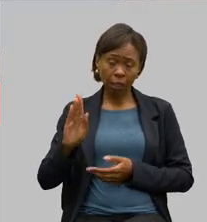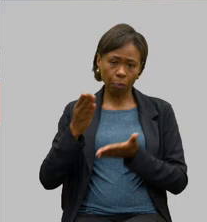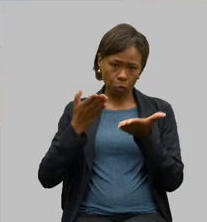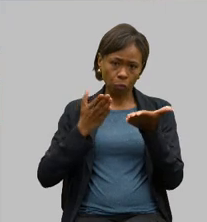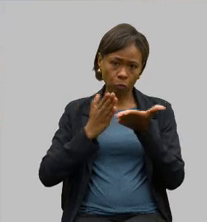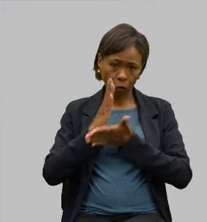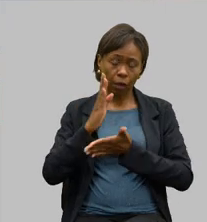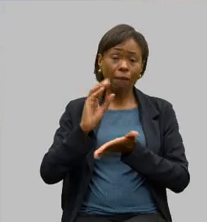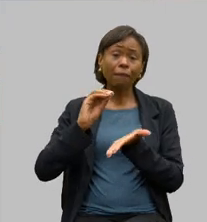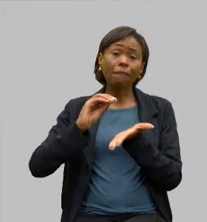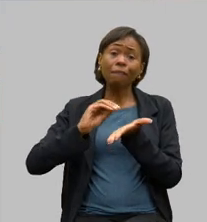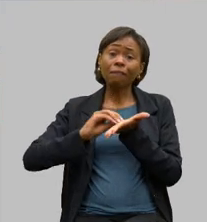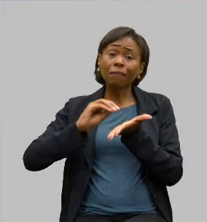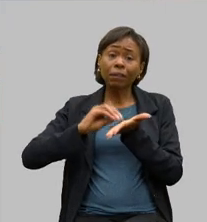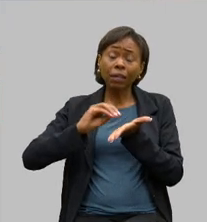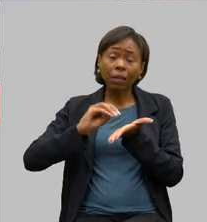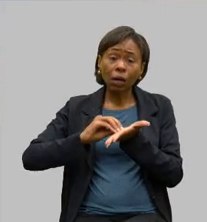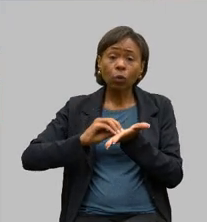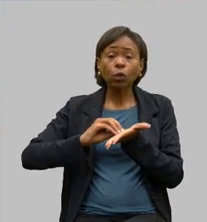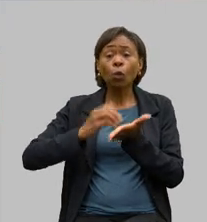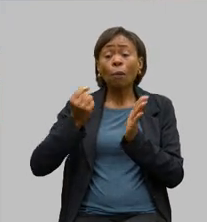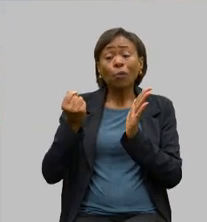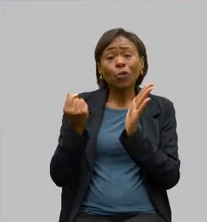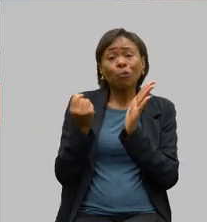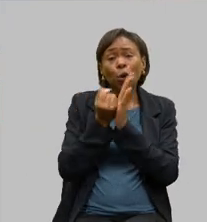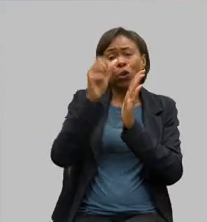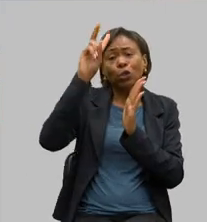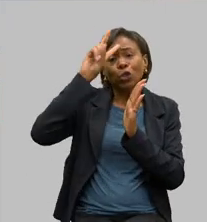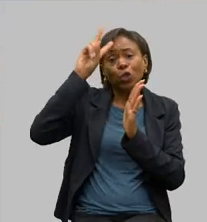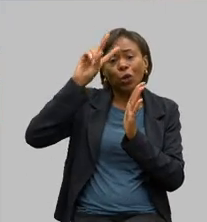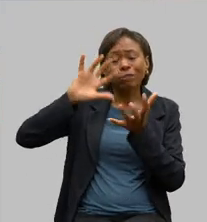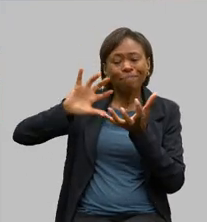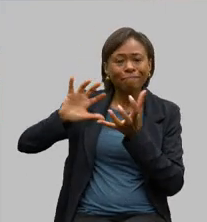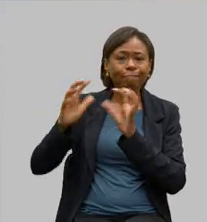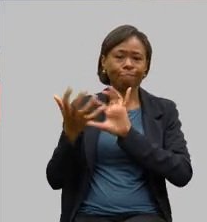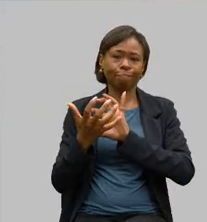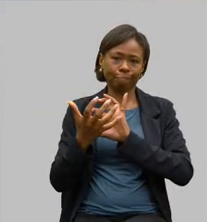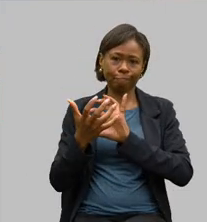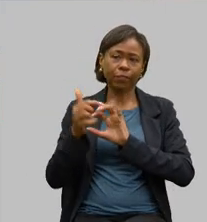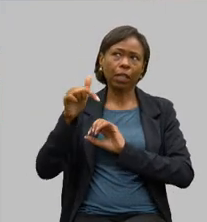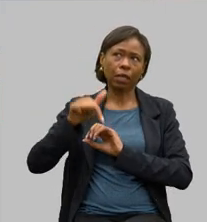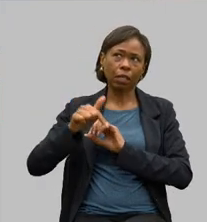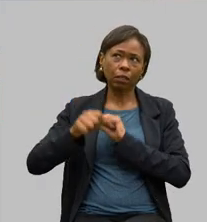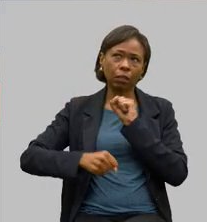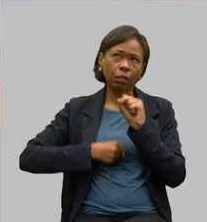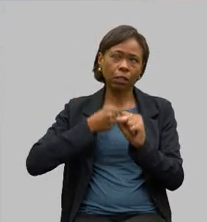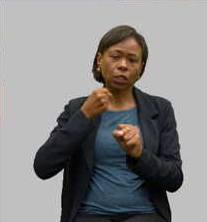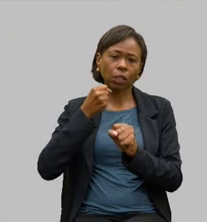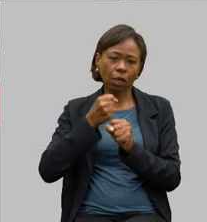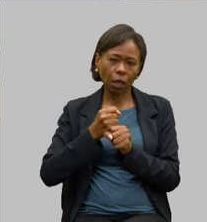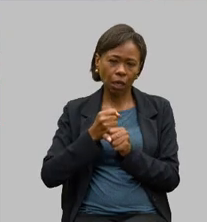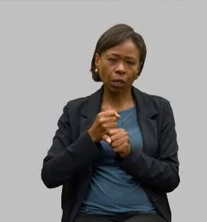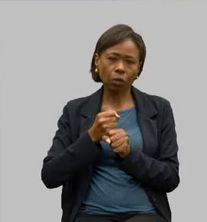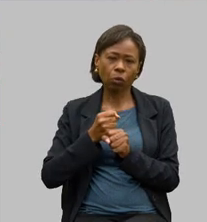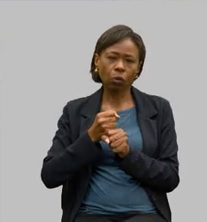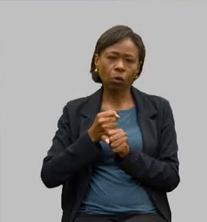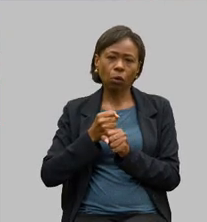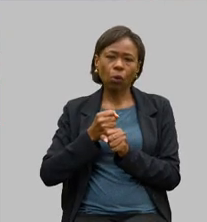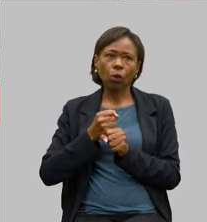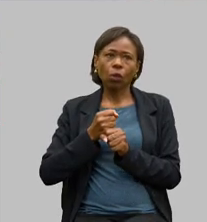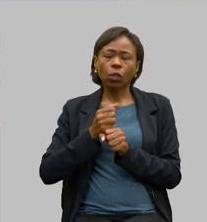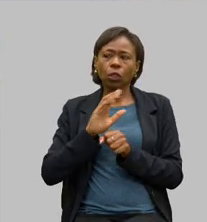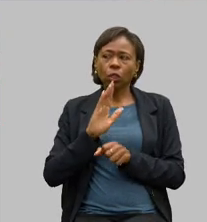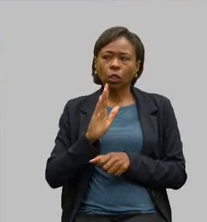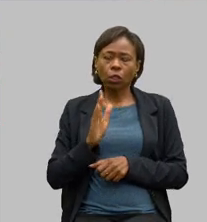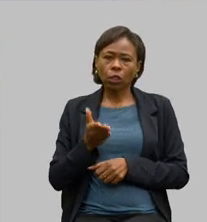Restauração do patrimônio histórico nelas Imagine que esse ano e nós colocamos em Minas Gerais aí R 800 milhões